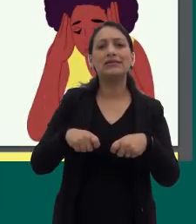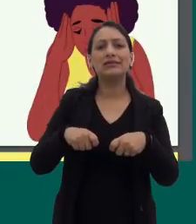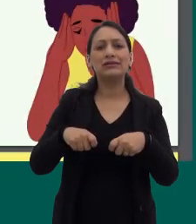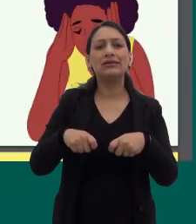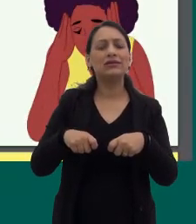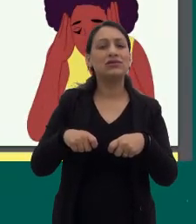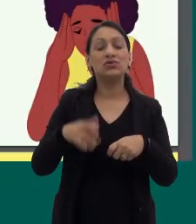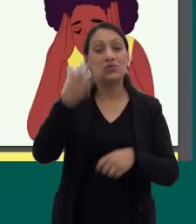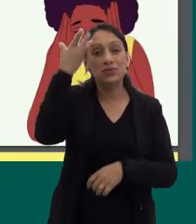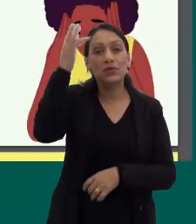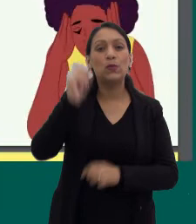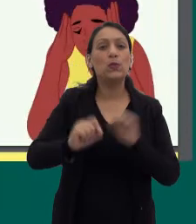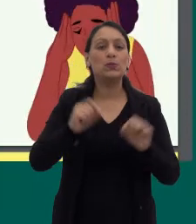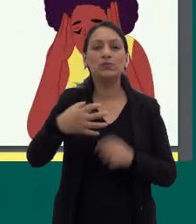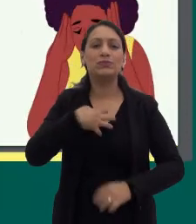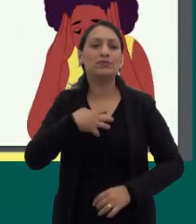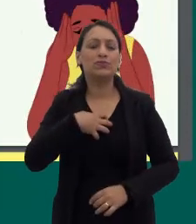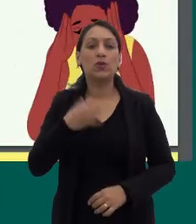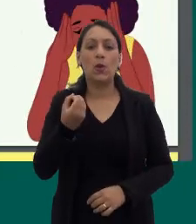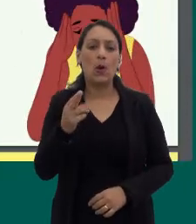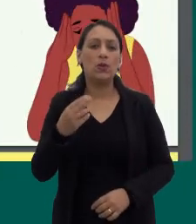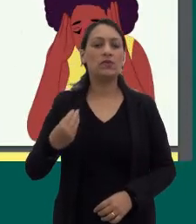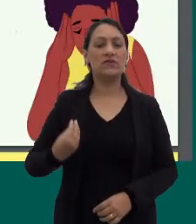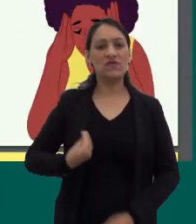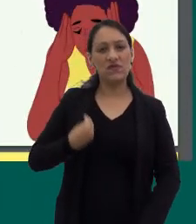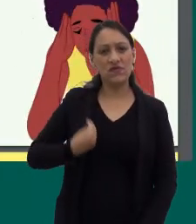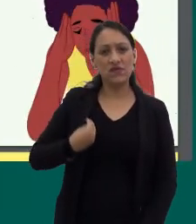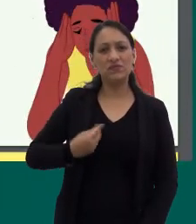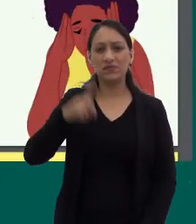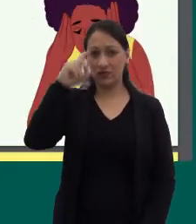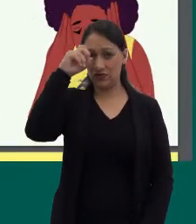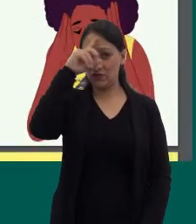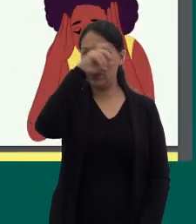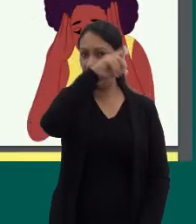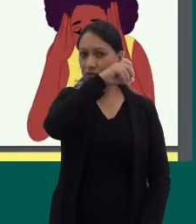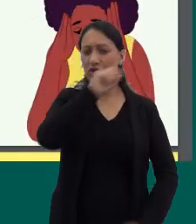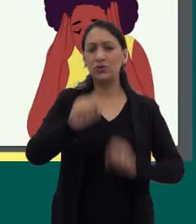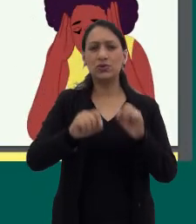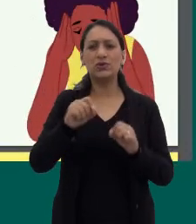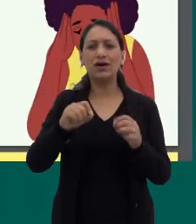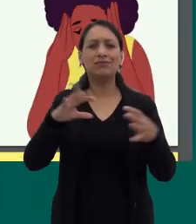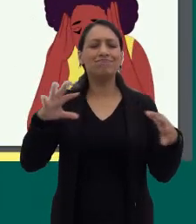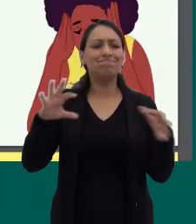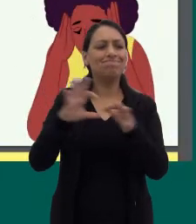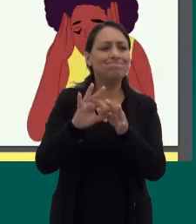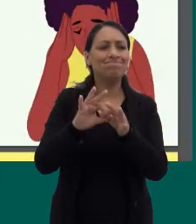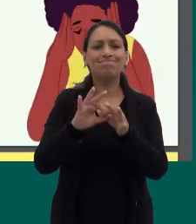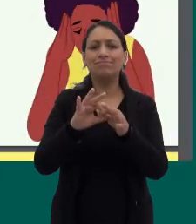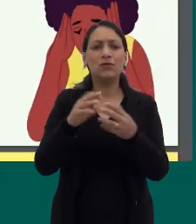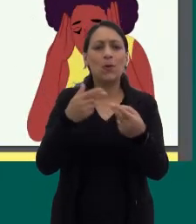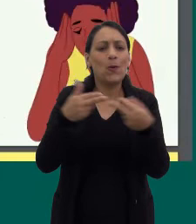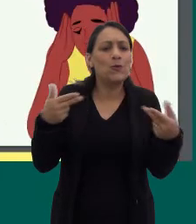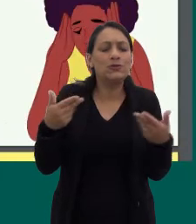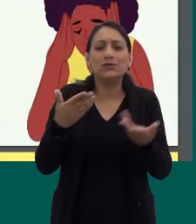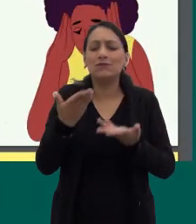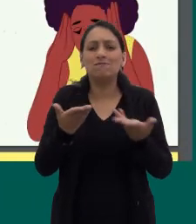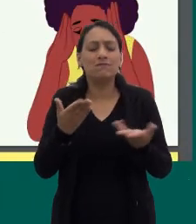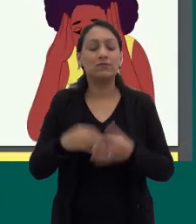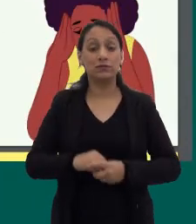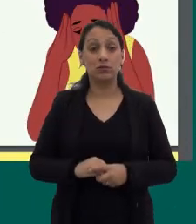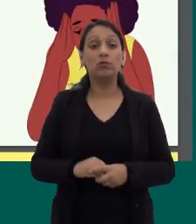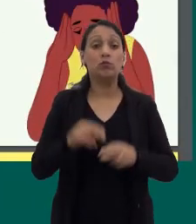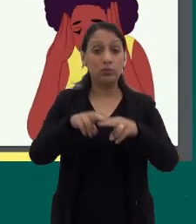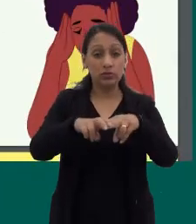que está se sentindo ou vivendo, né? Uma dificuldade de ligar pontos, né? Então,